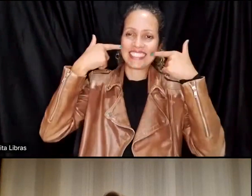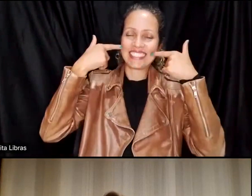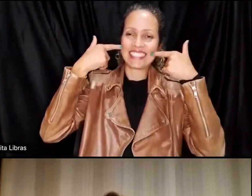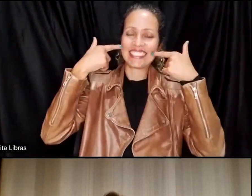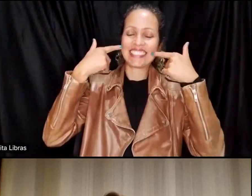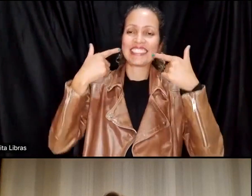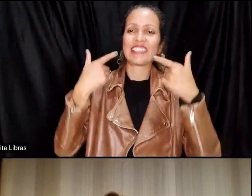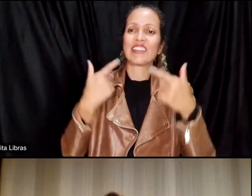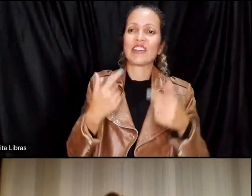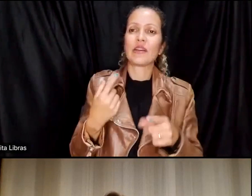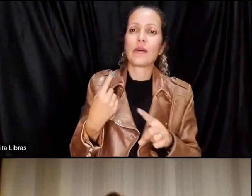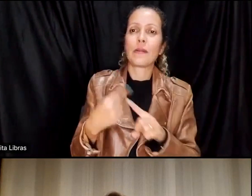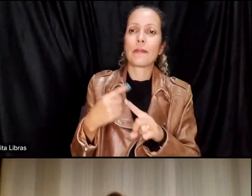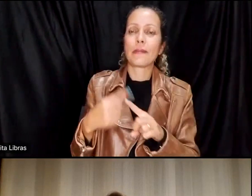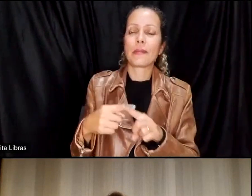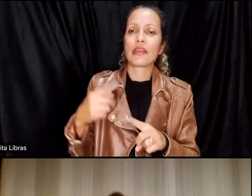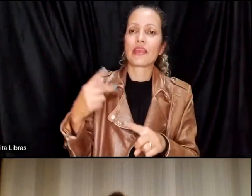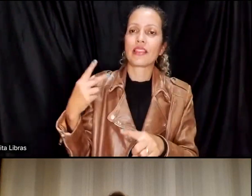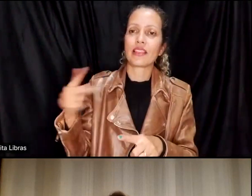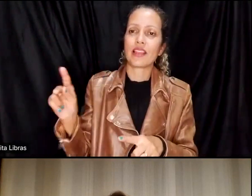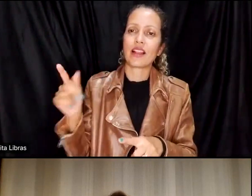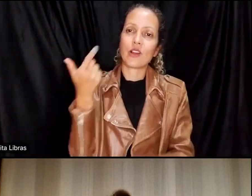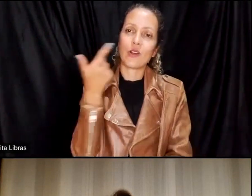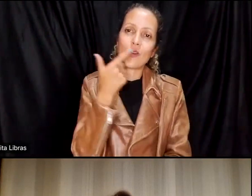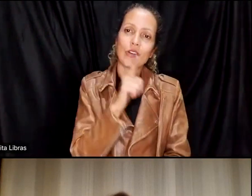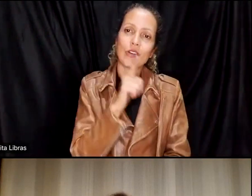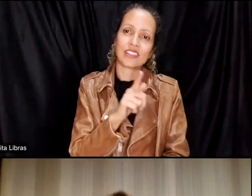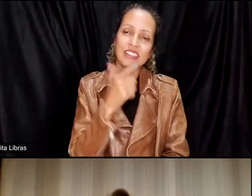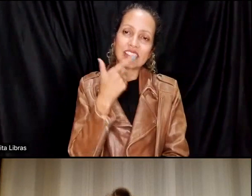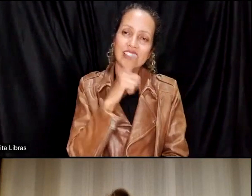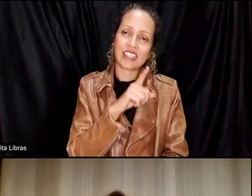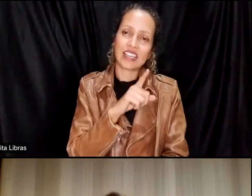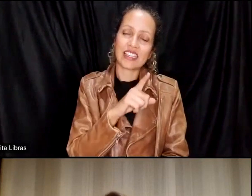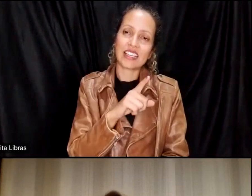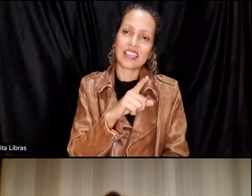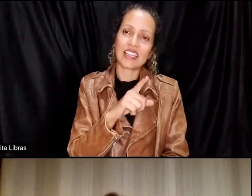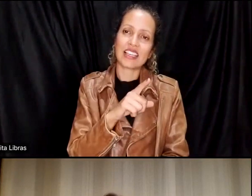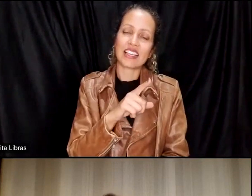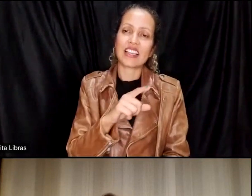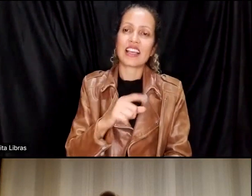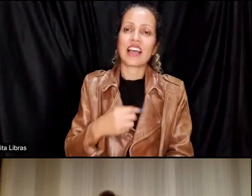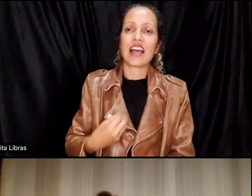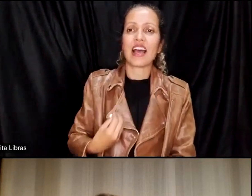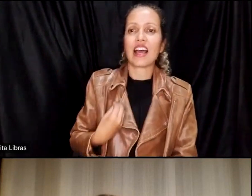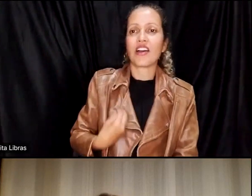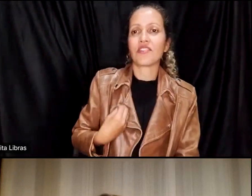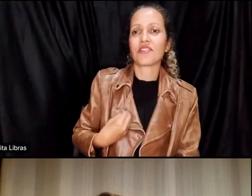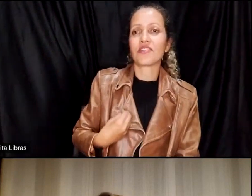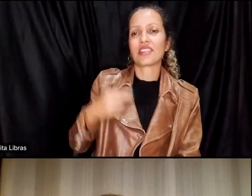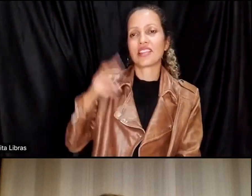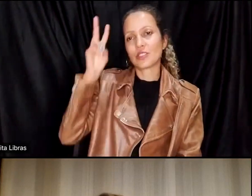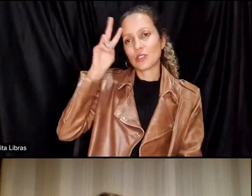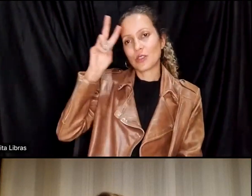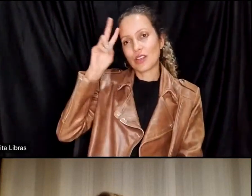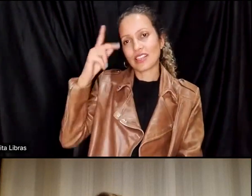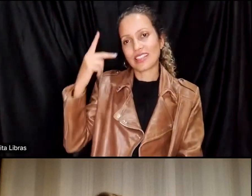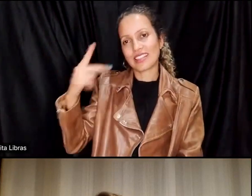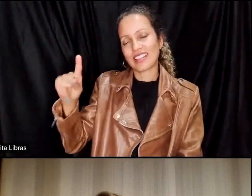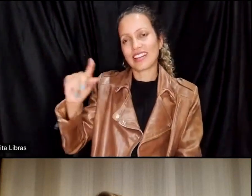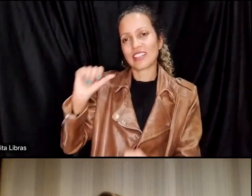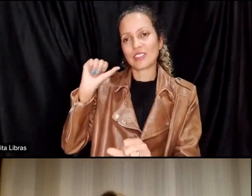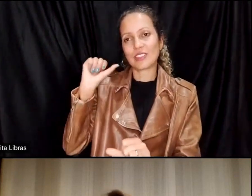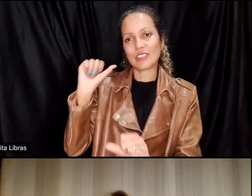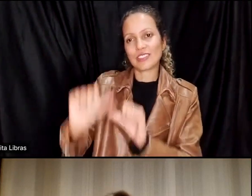conseguido se curar e tá vendo a história de vida dela ser contada ali com tanto, e foi muito